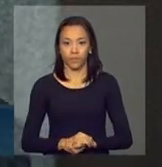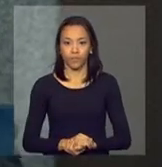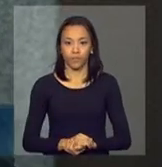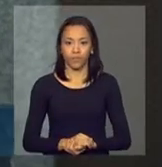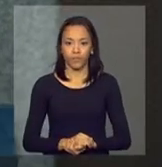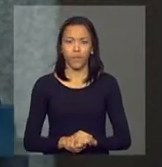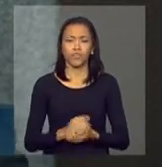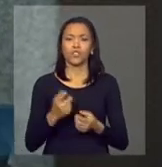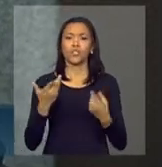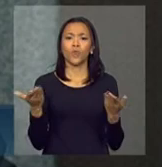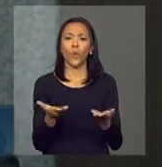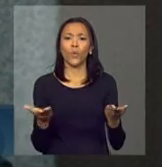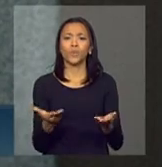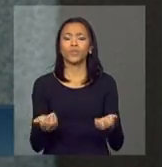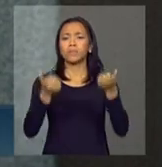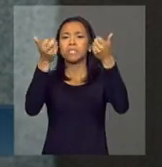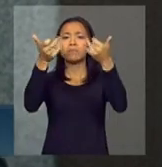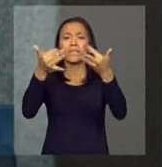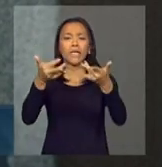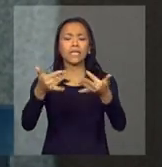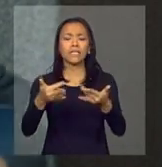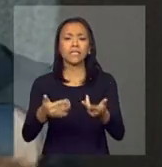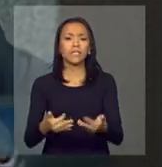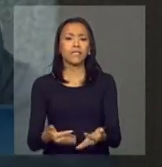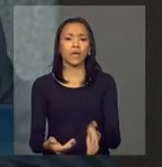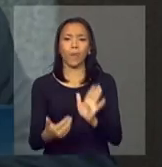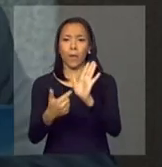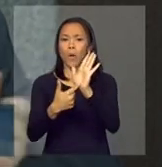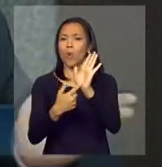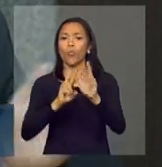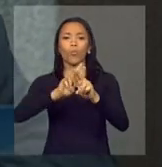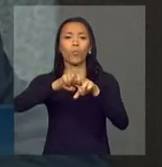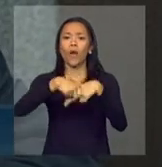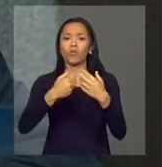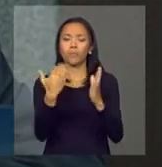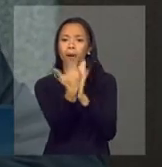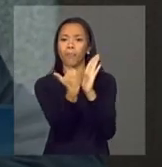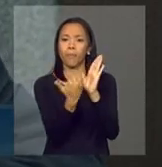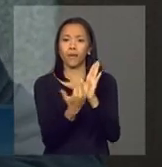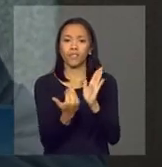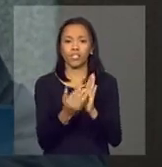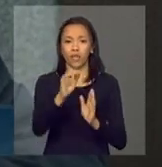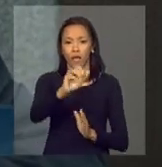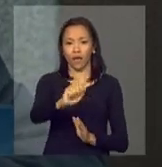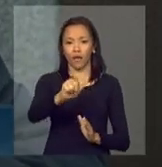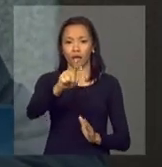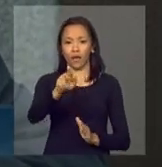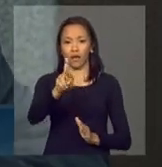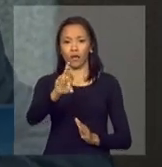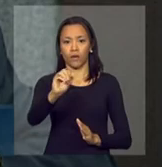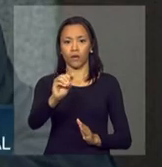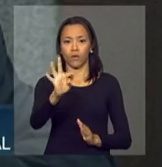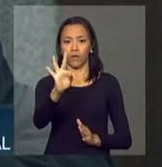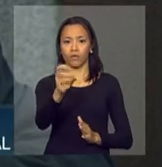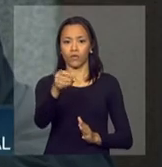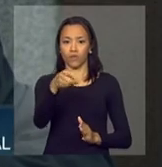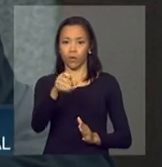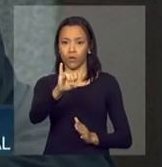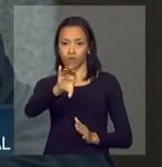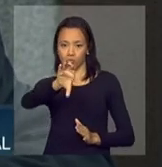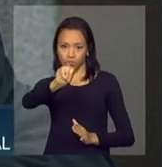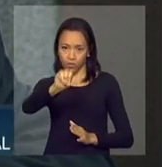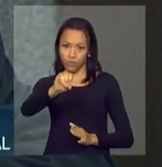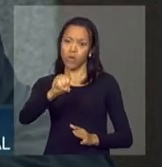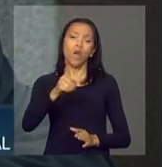de uma exposição de motivos sobre agrotóxicos. Eu encaminhei uma versão que não é ainda definitiva, não encaminhamos para